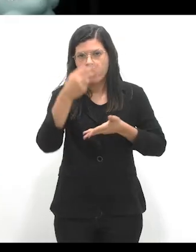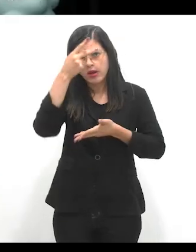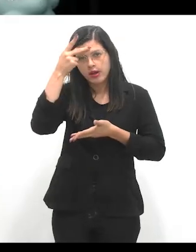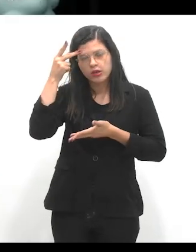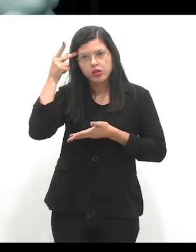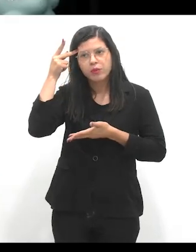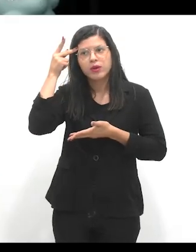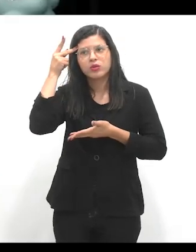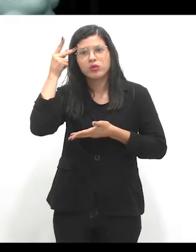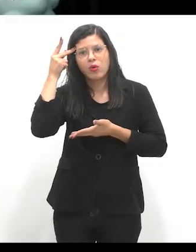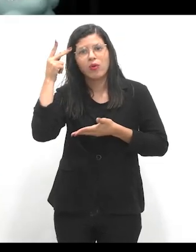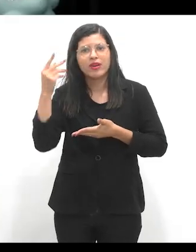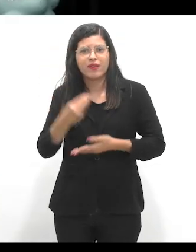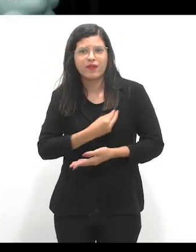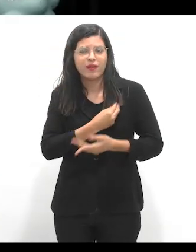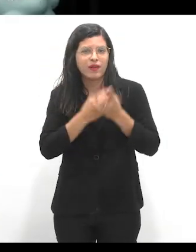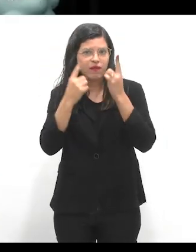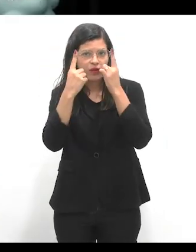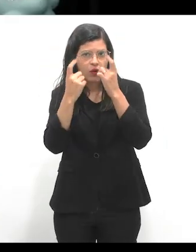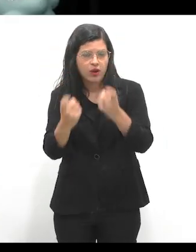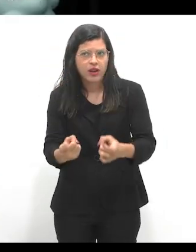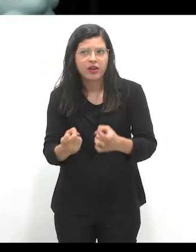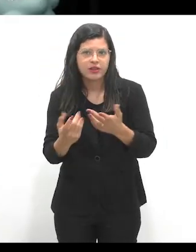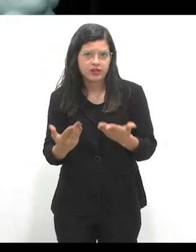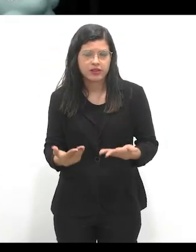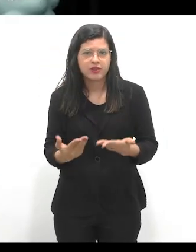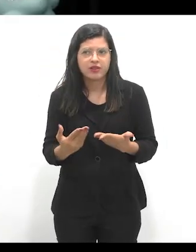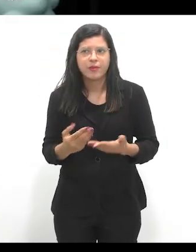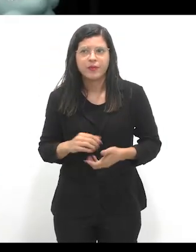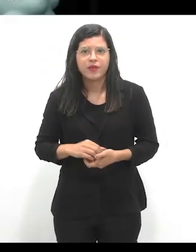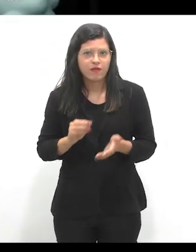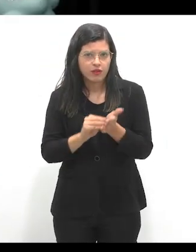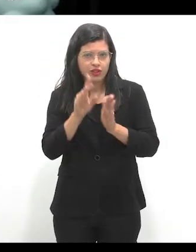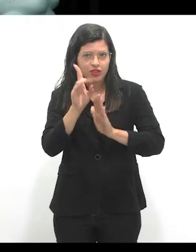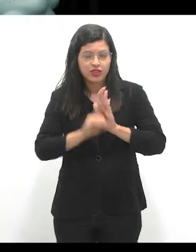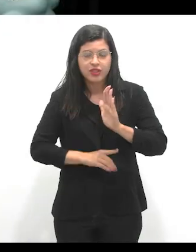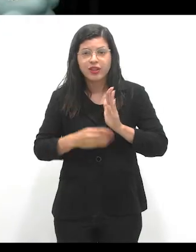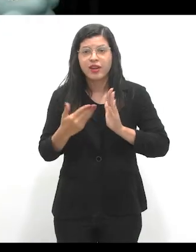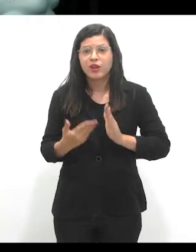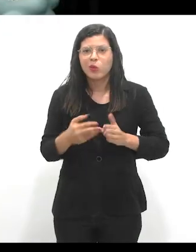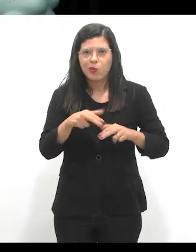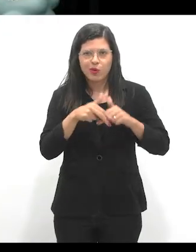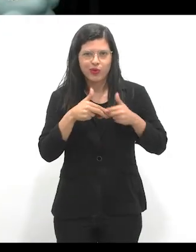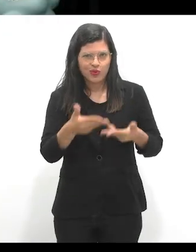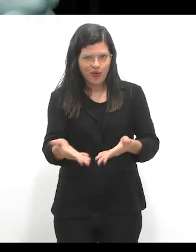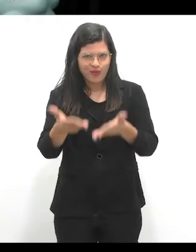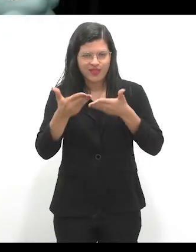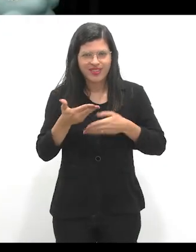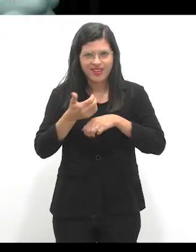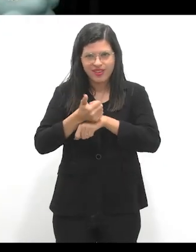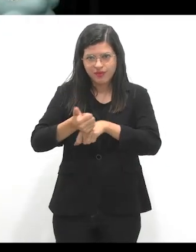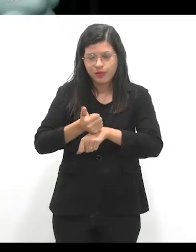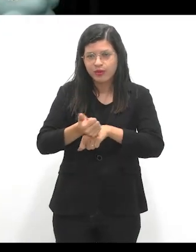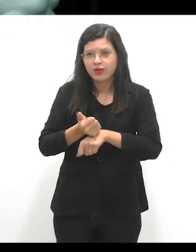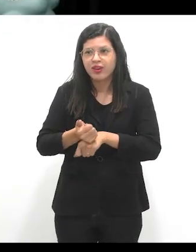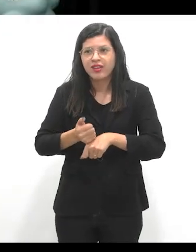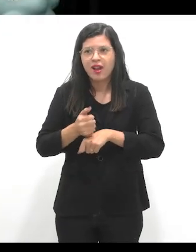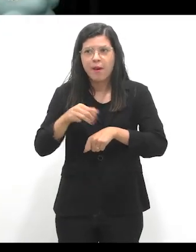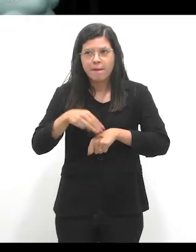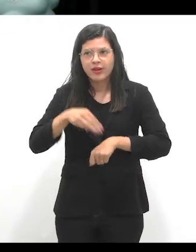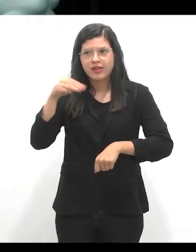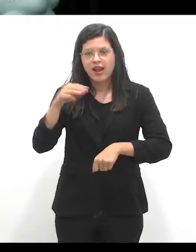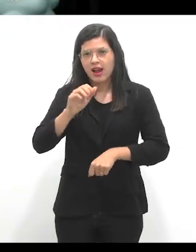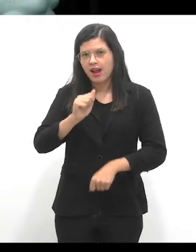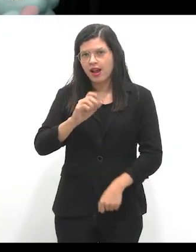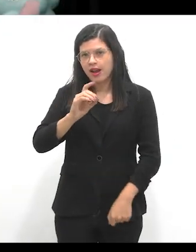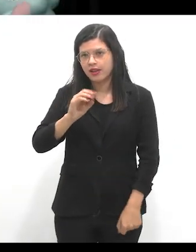necessidade de receber as pessoas em situação de violência, de violação de direitos. E para isso a gente trouxe aqui uma especialista,